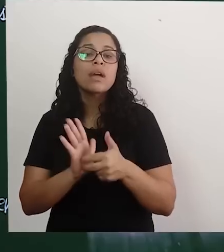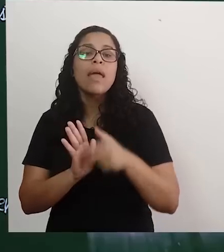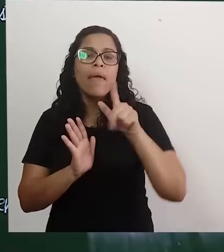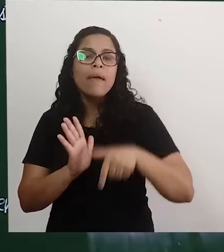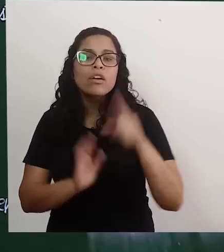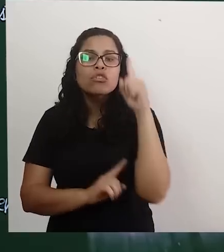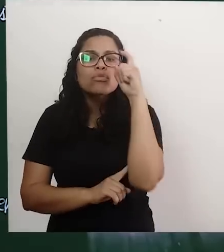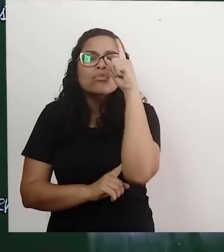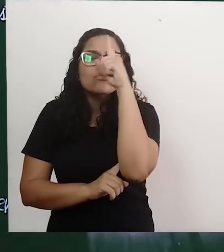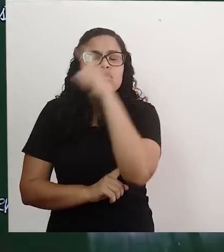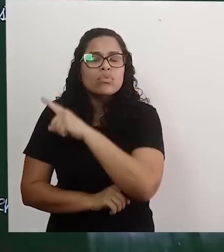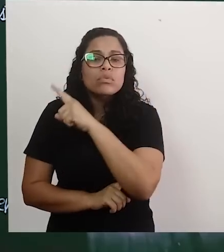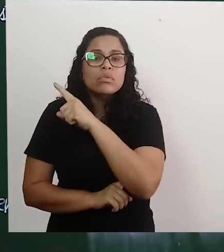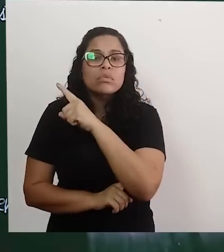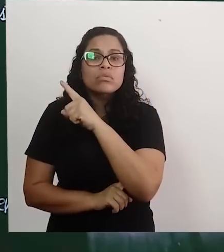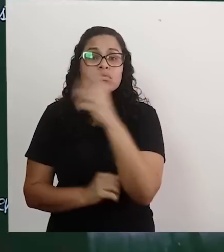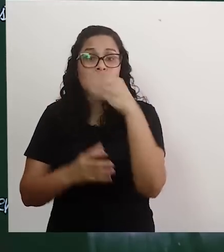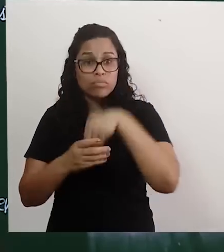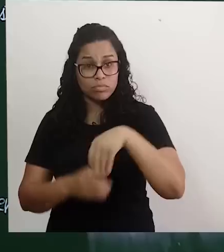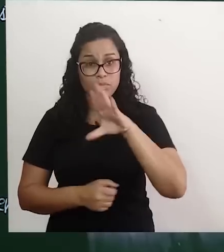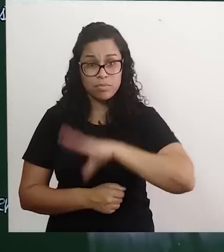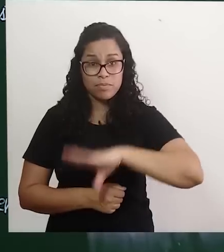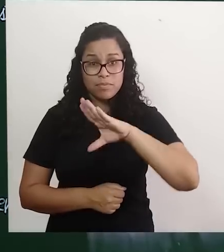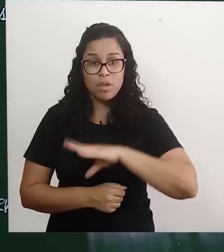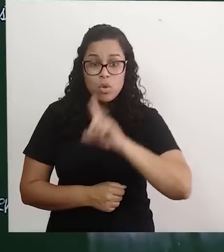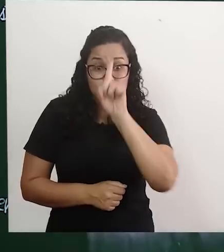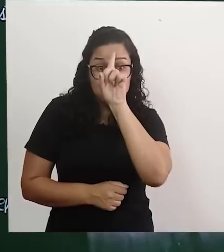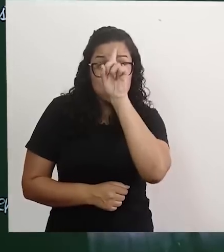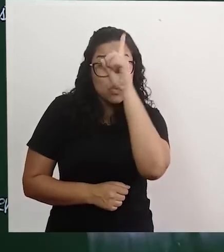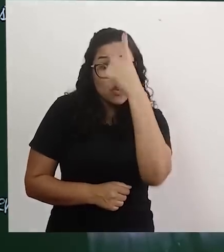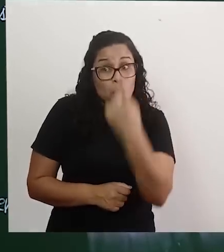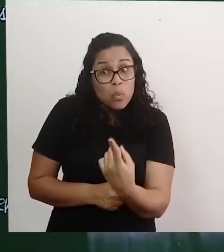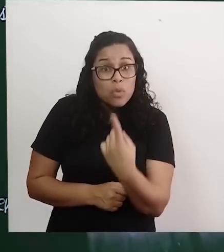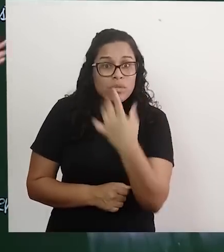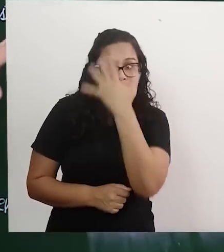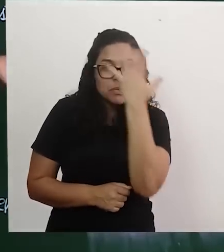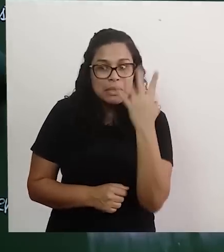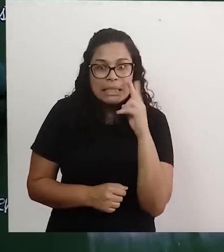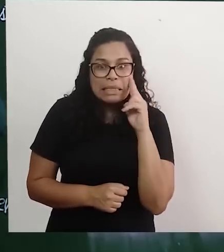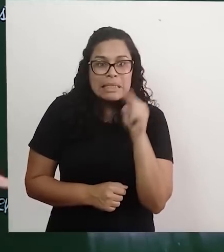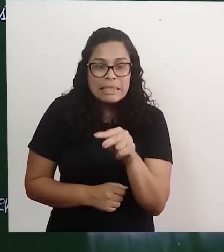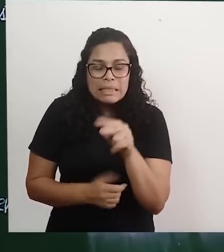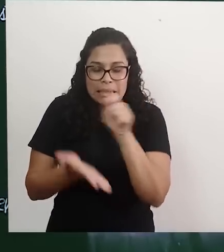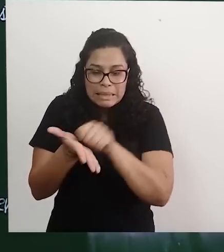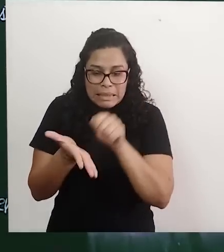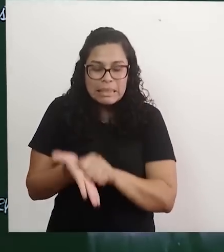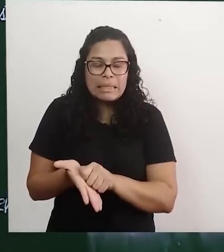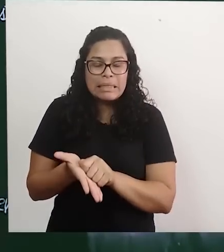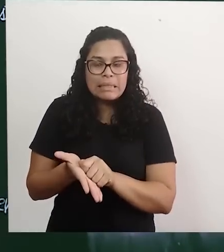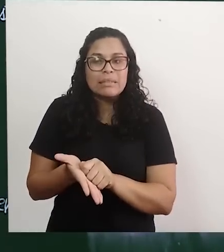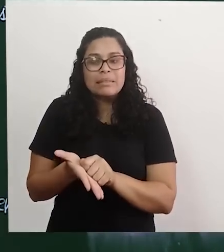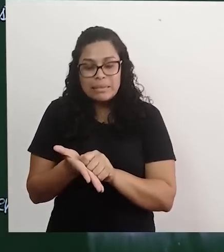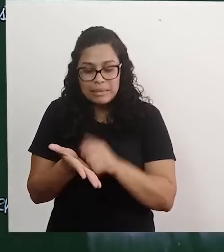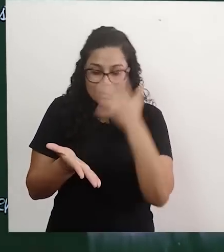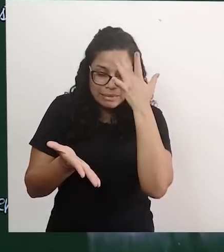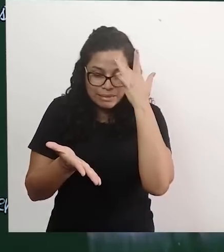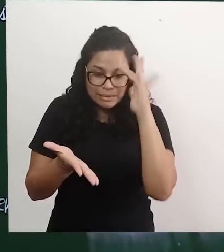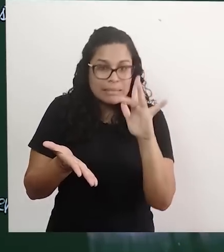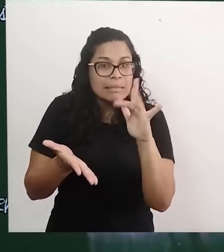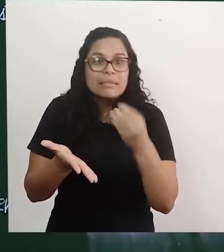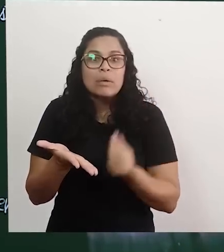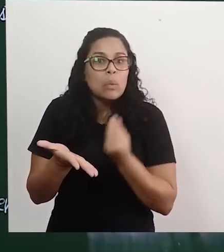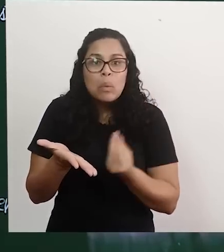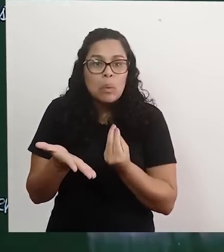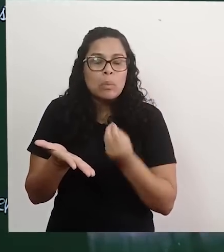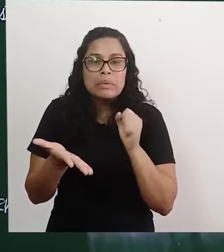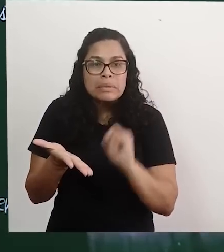uma dificuldade muito comum na língua portuguesa. Essa carinha de dúvida vai acontecer muitas vezes quando a gente escreve, aquele erro de cometer uma fragilidade,